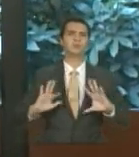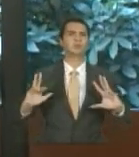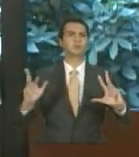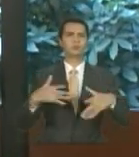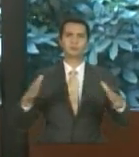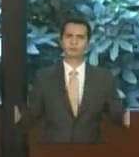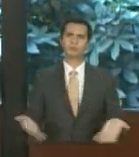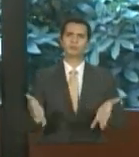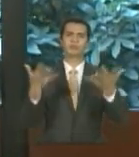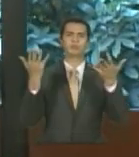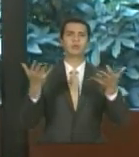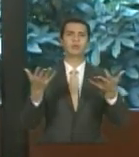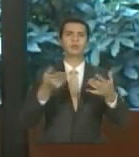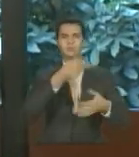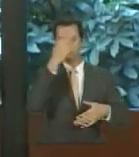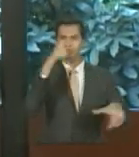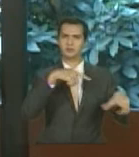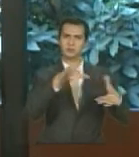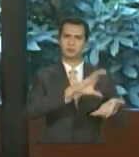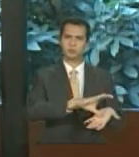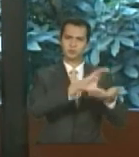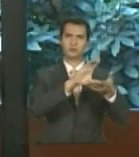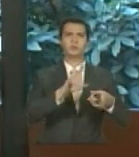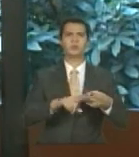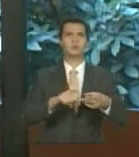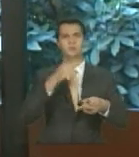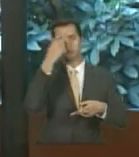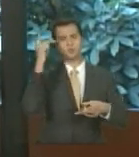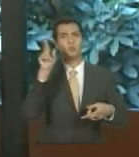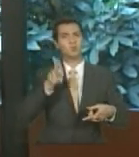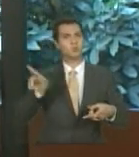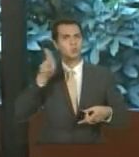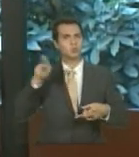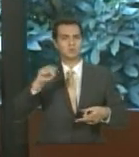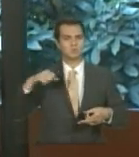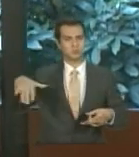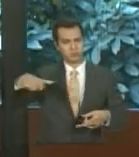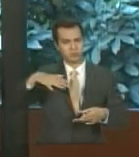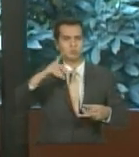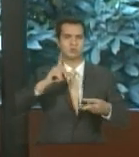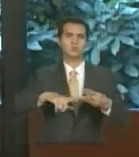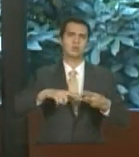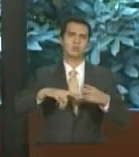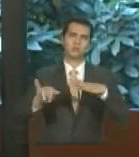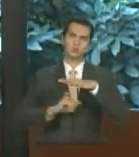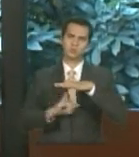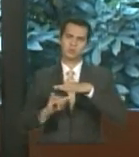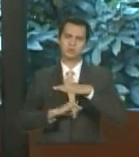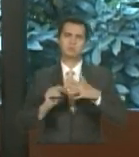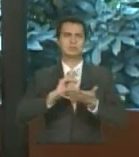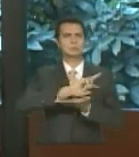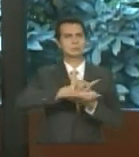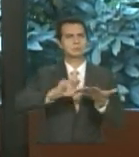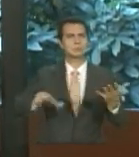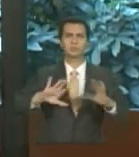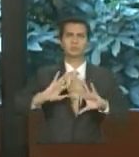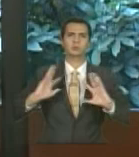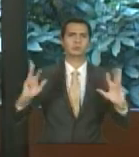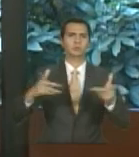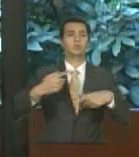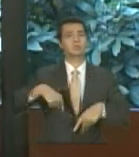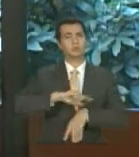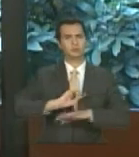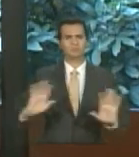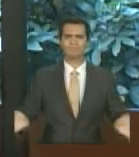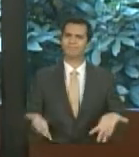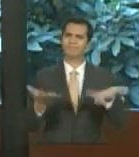conselheiros, trabalhadores, usuários, entidades, para que possamos fazer uma mobilização, uma